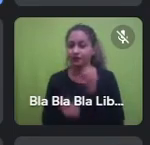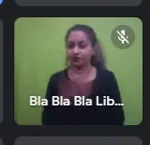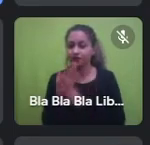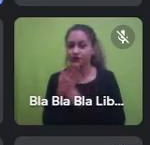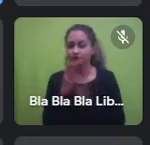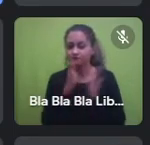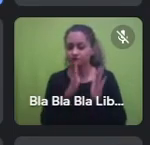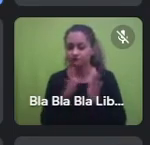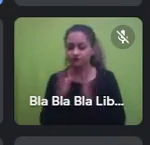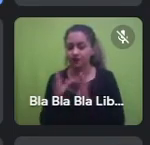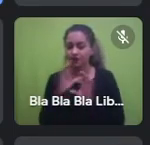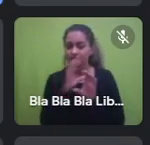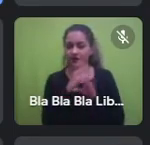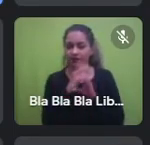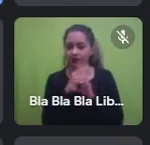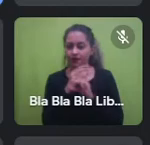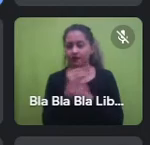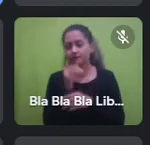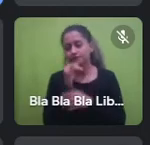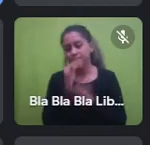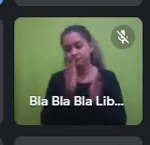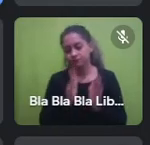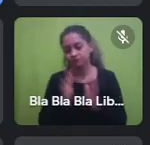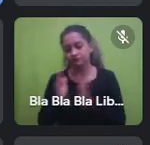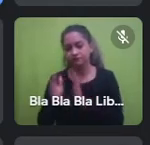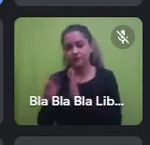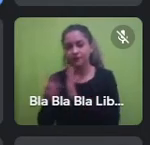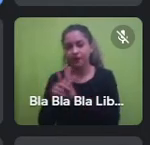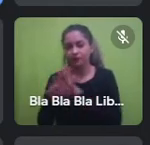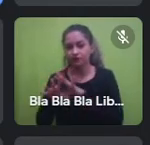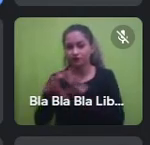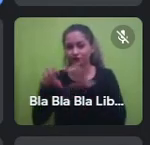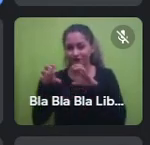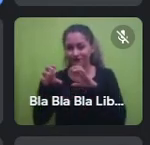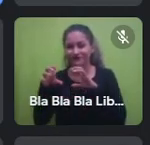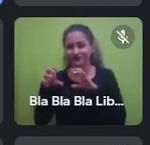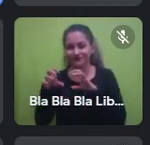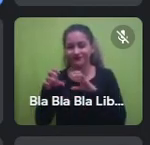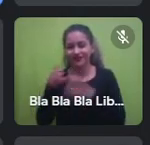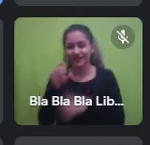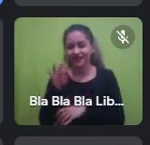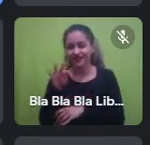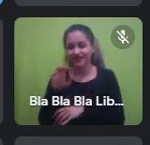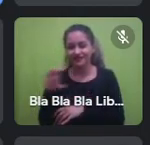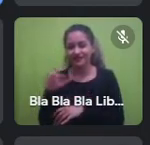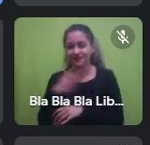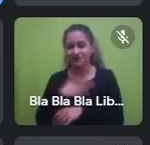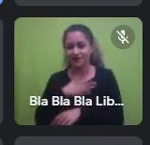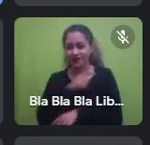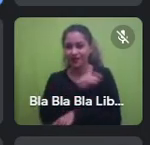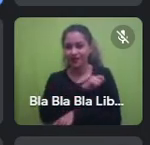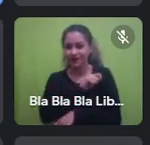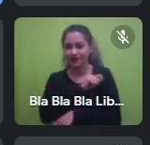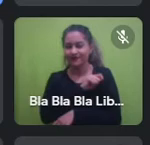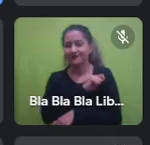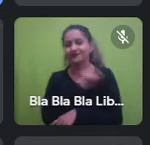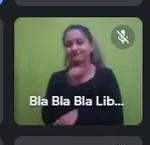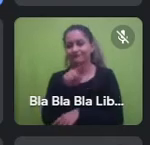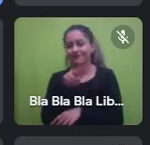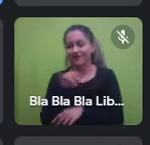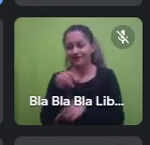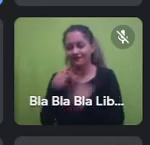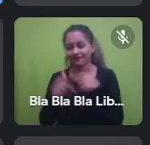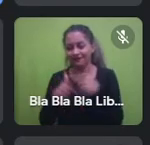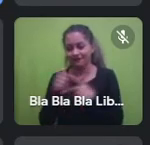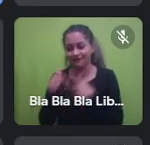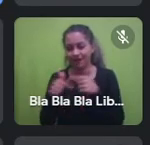no laboratório, né, umas etapas de dissecação. Isso aqui foi até um TCC de uma aluna minha. A gente vai, trabalha,